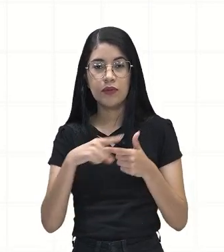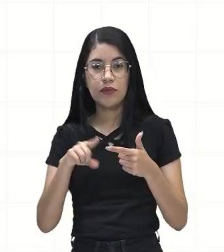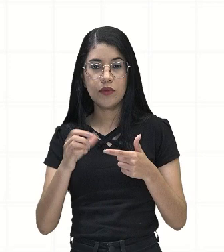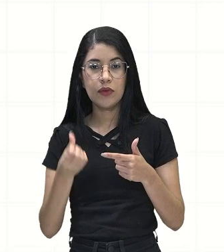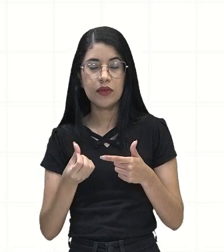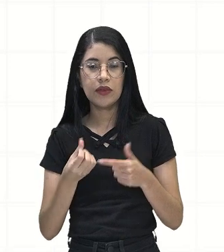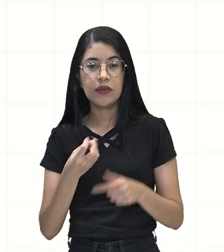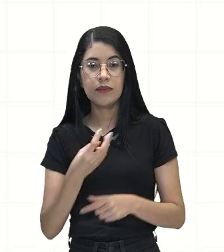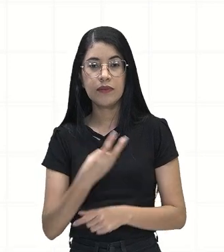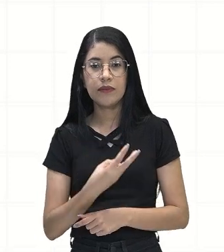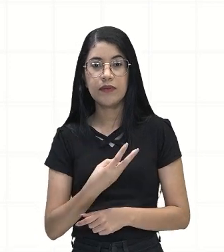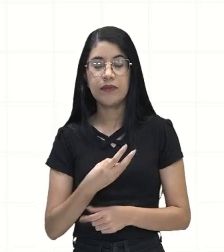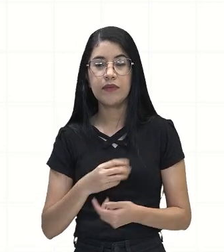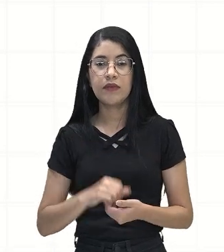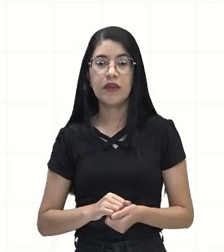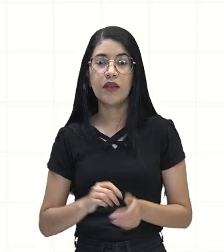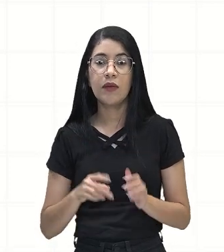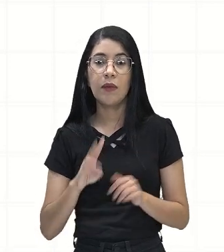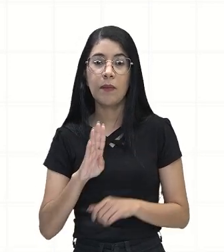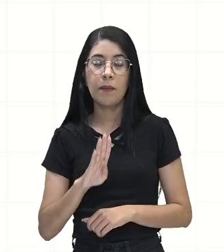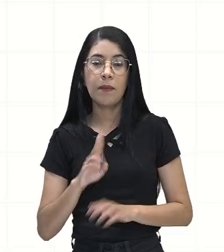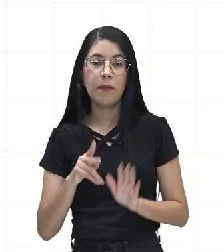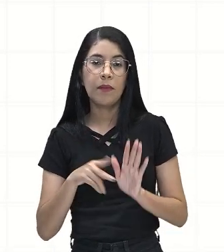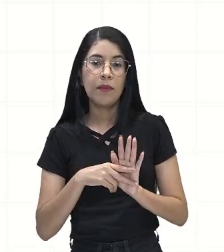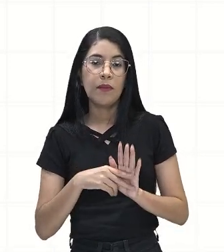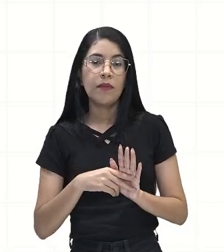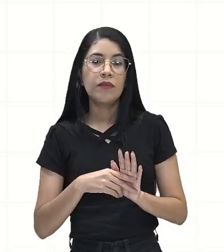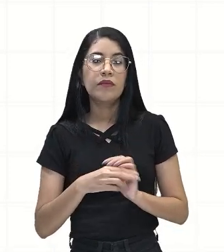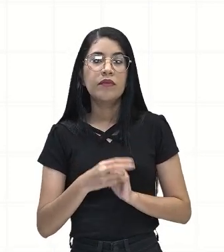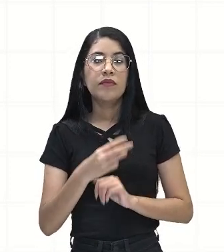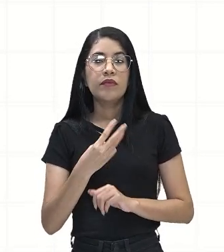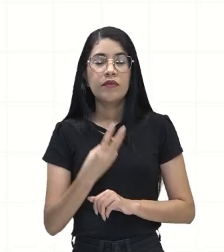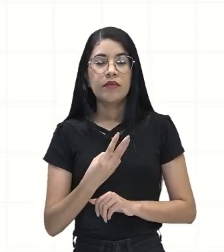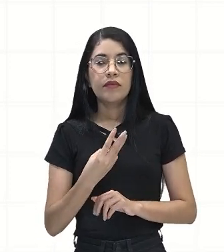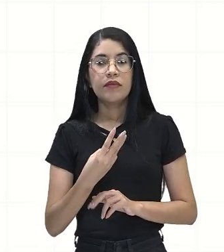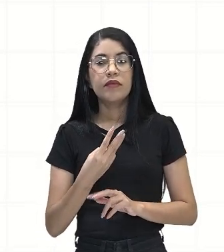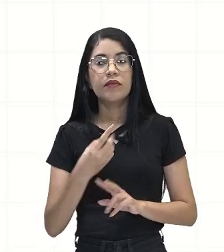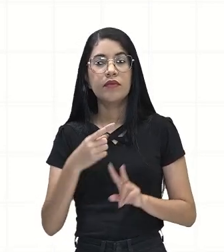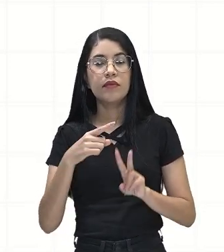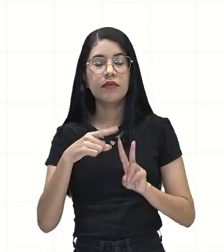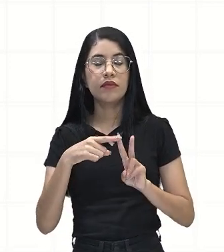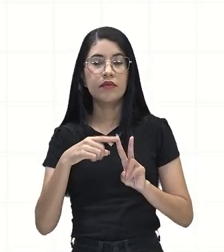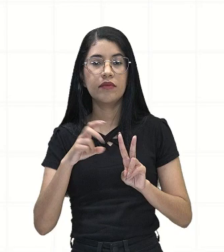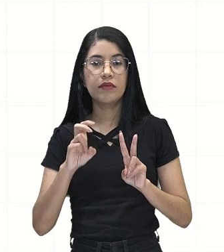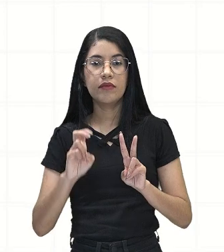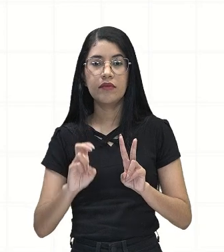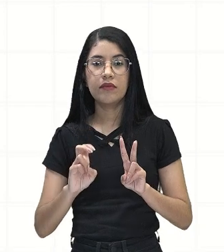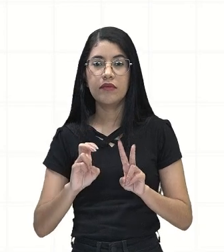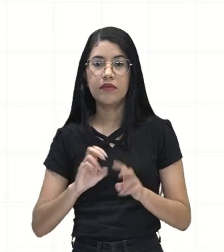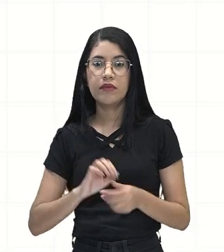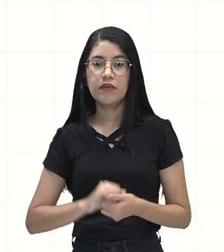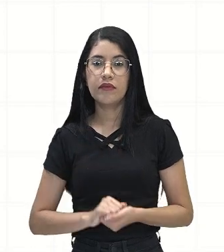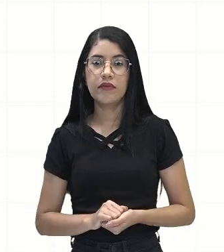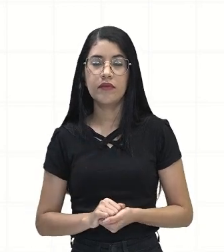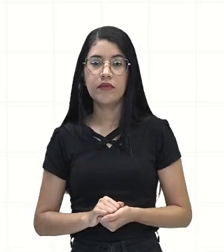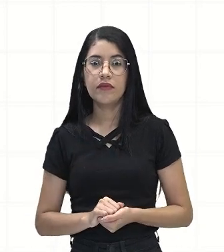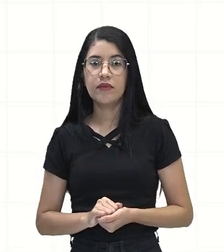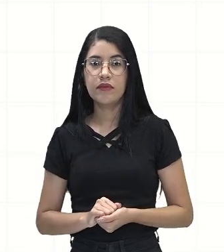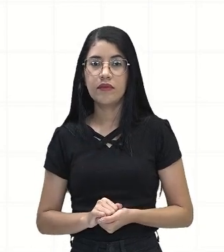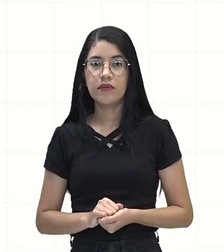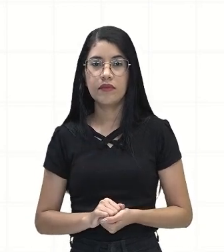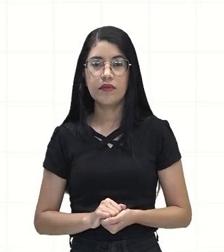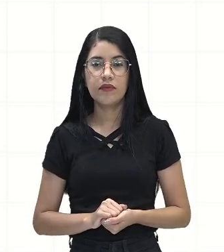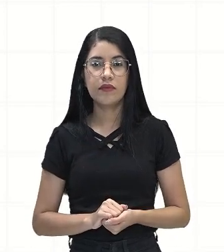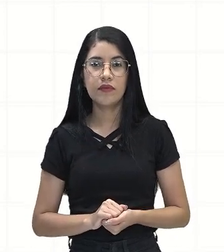Tudo bem? Então, o meu B vai ser 18 por 6, 3. 3 vezes raiz de